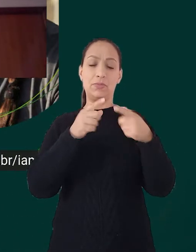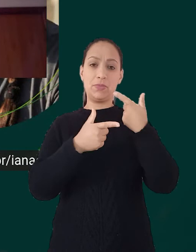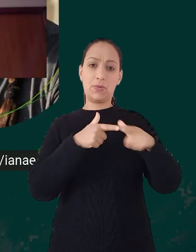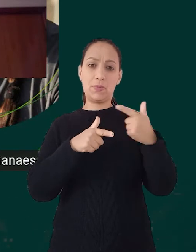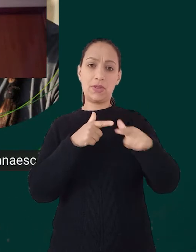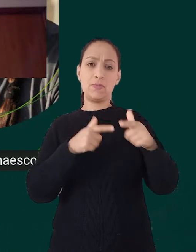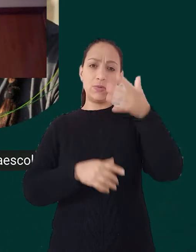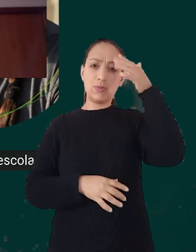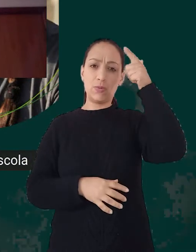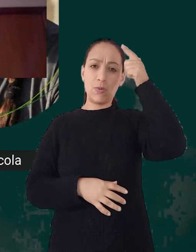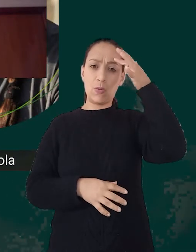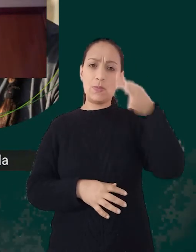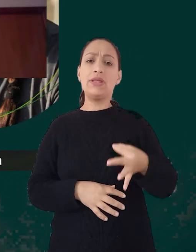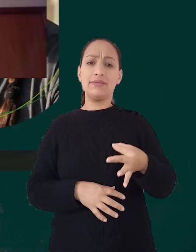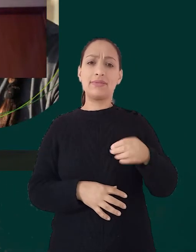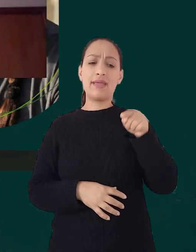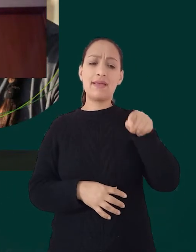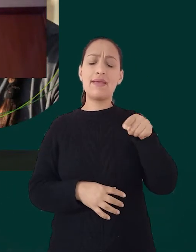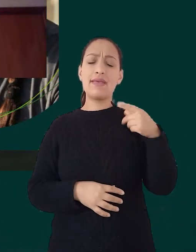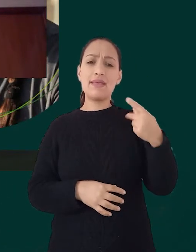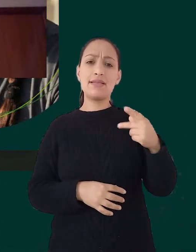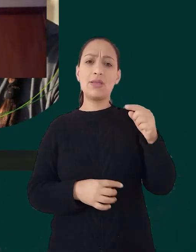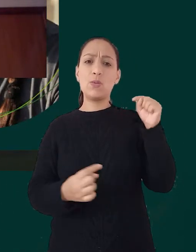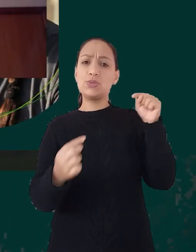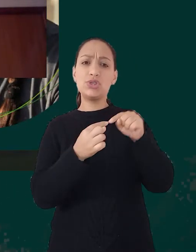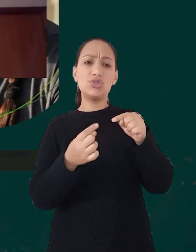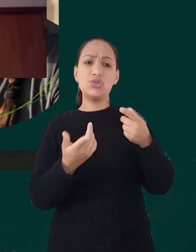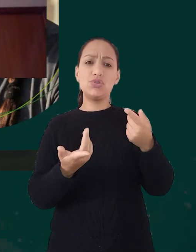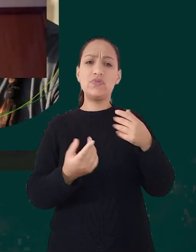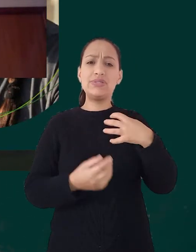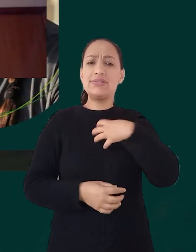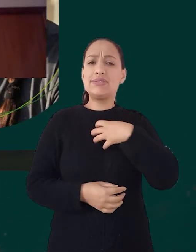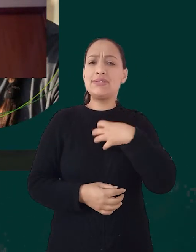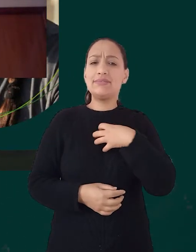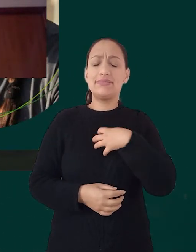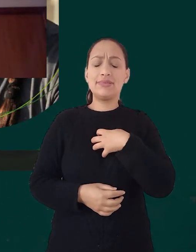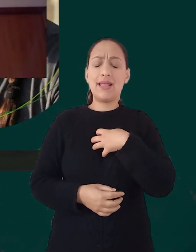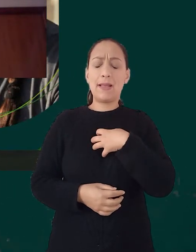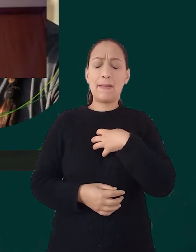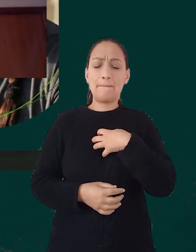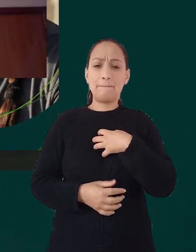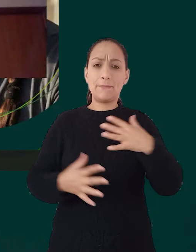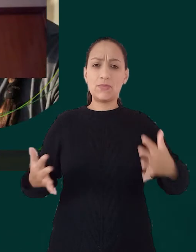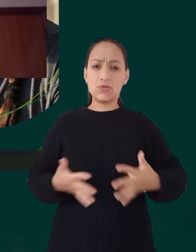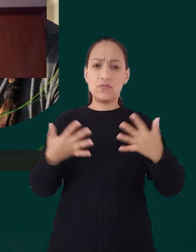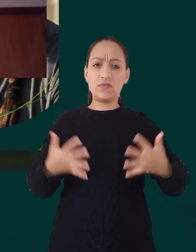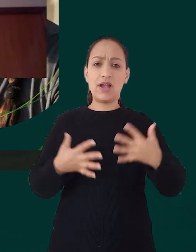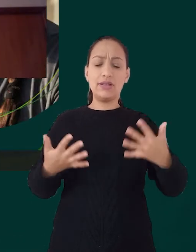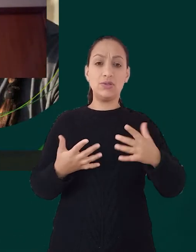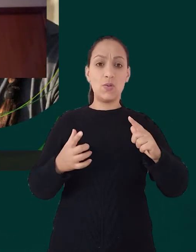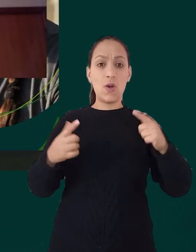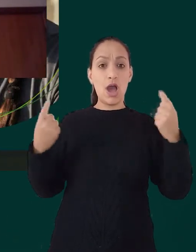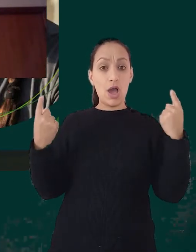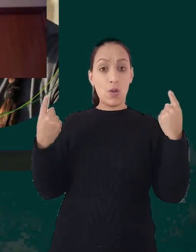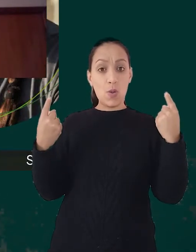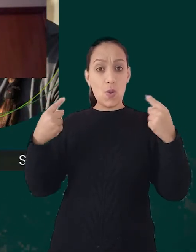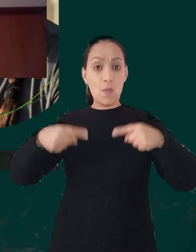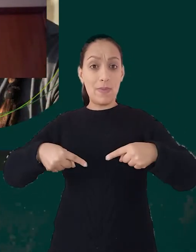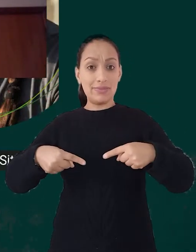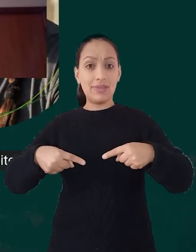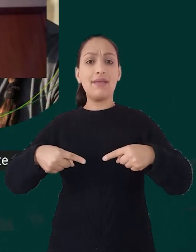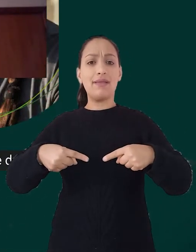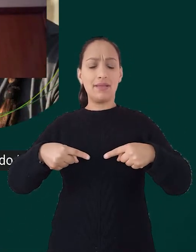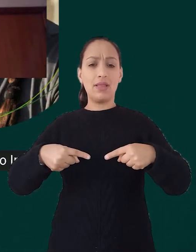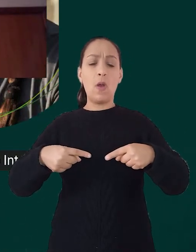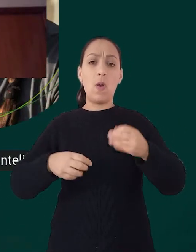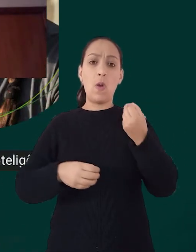compreender aquele objetivo e que ele se sinta motivado a combater o que está acontecendo ou contribuir para o que